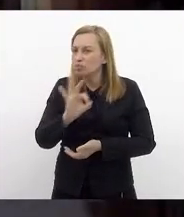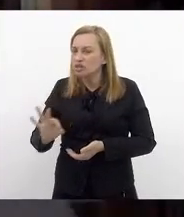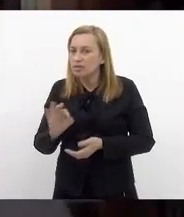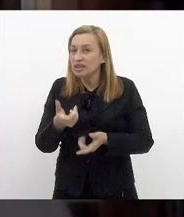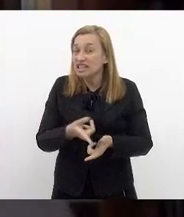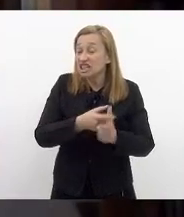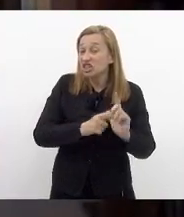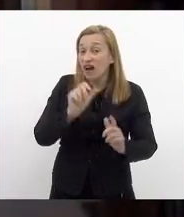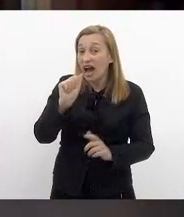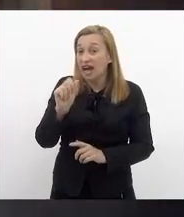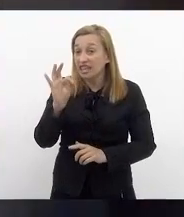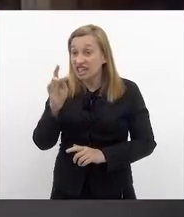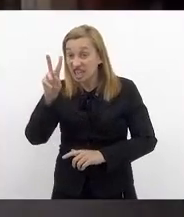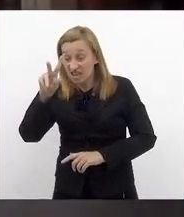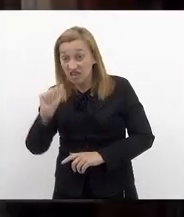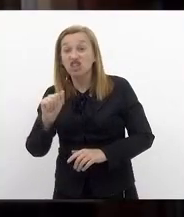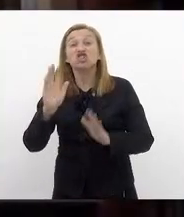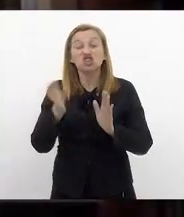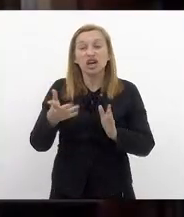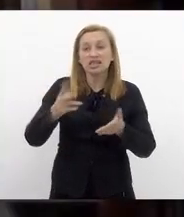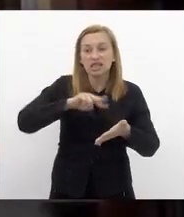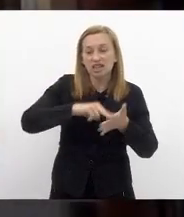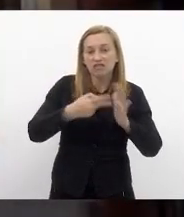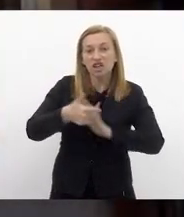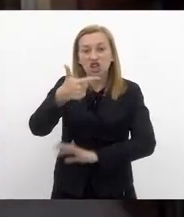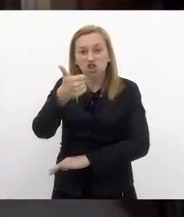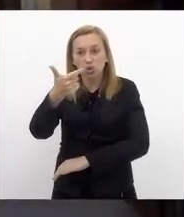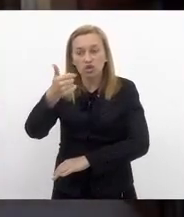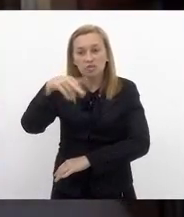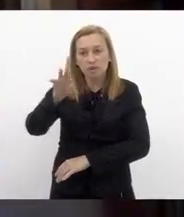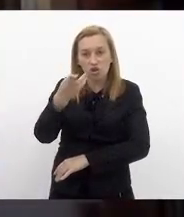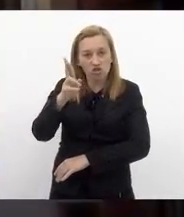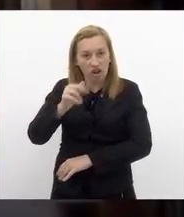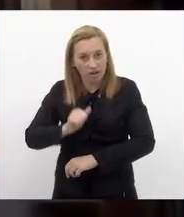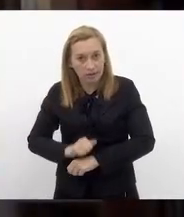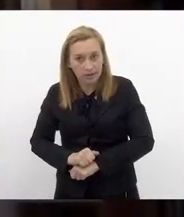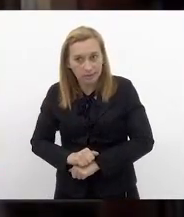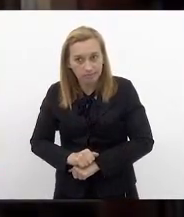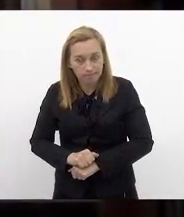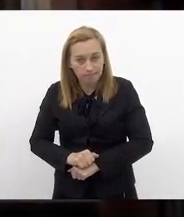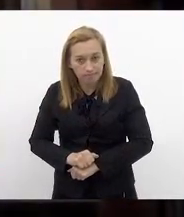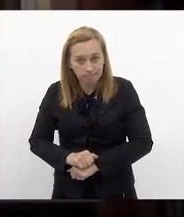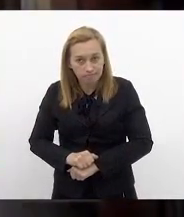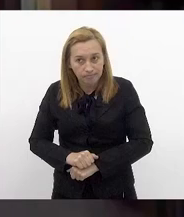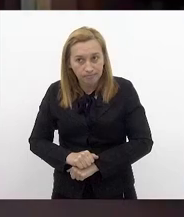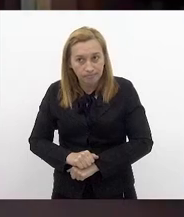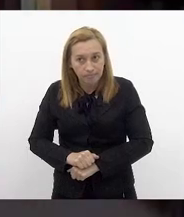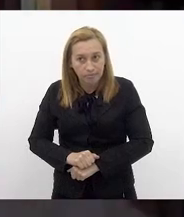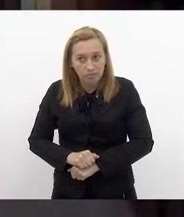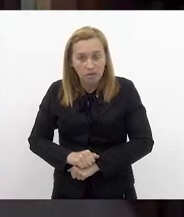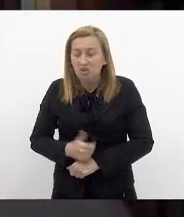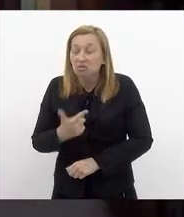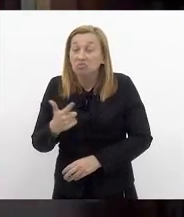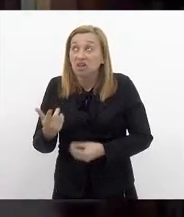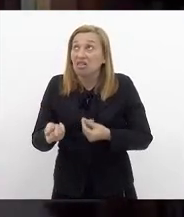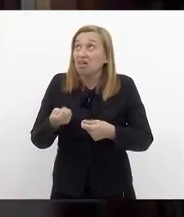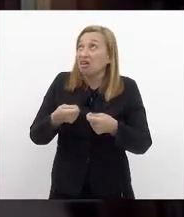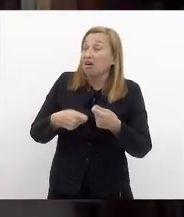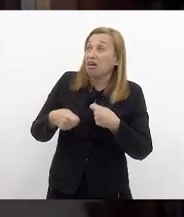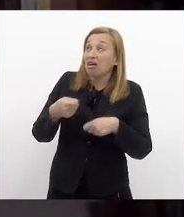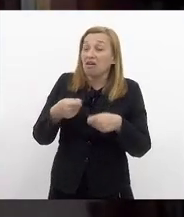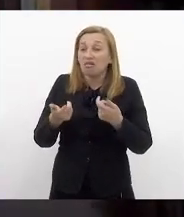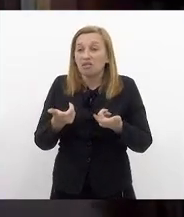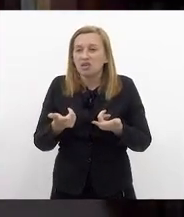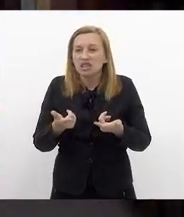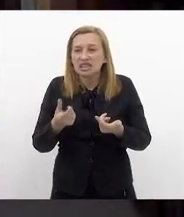dívida ativa já significa quase 12 bilhões de reais. Não tem esse negócio,